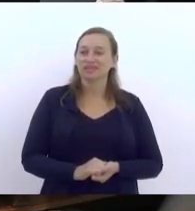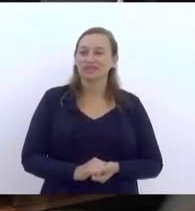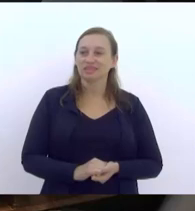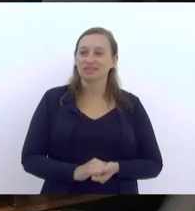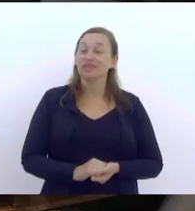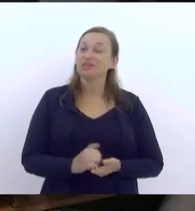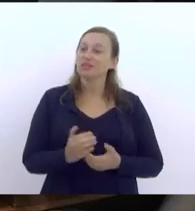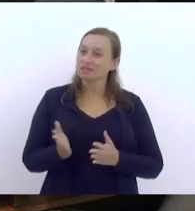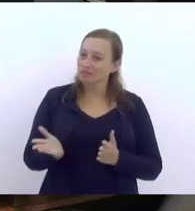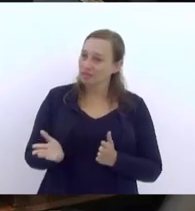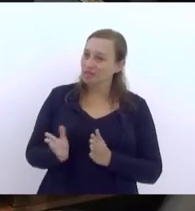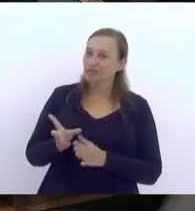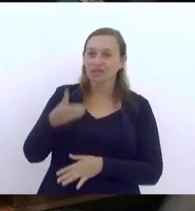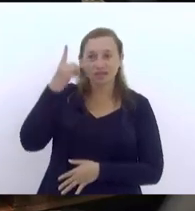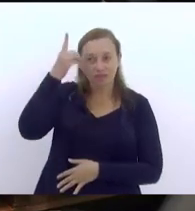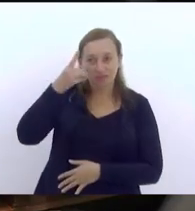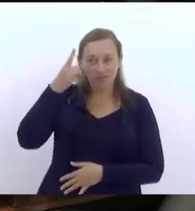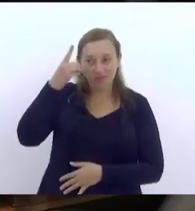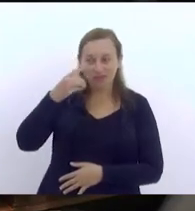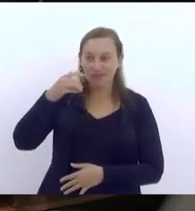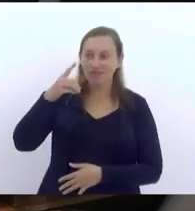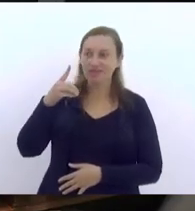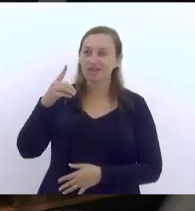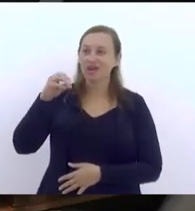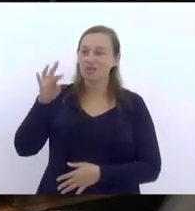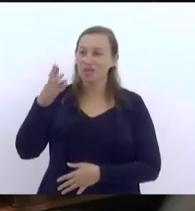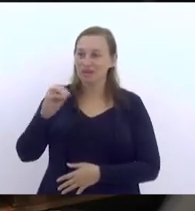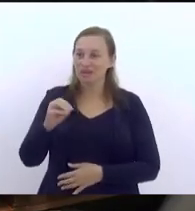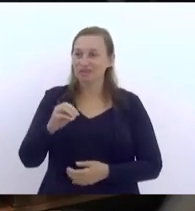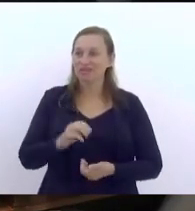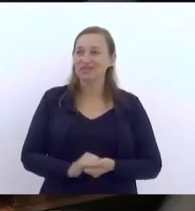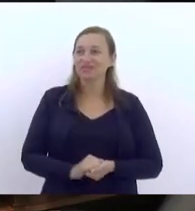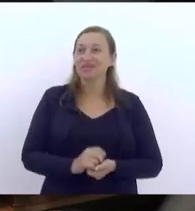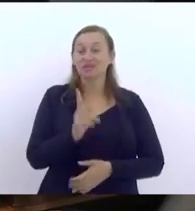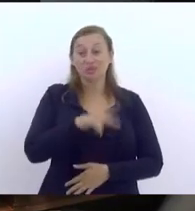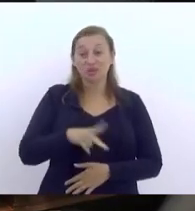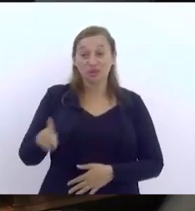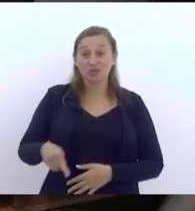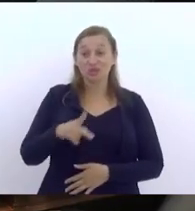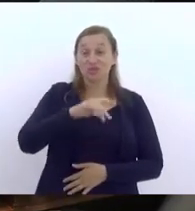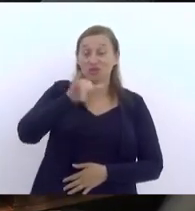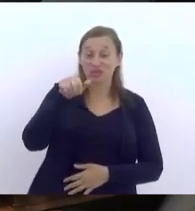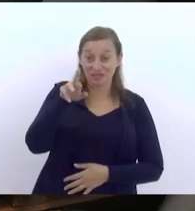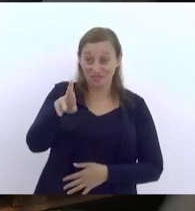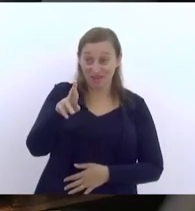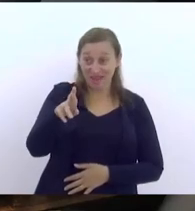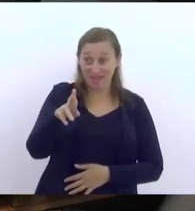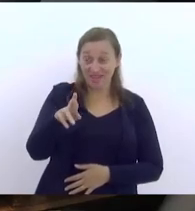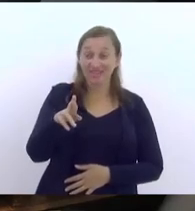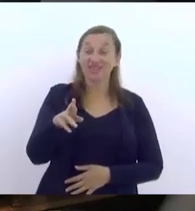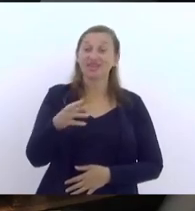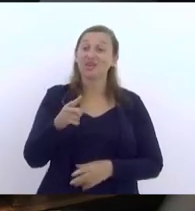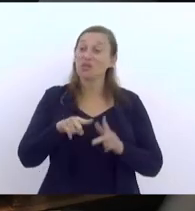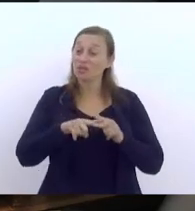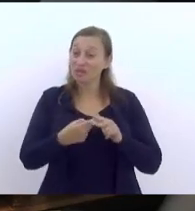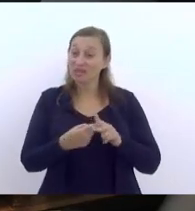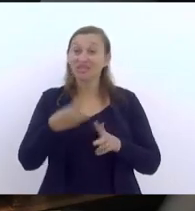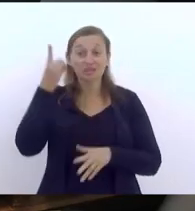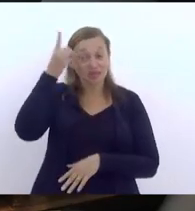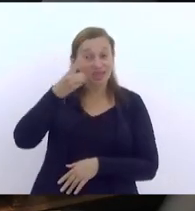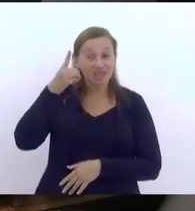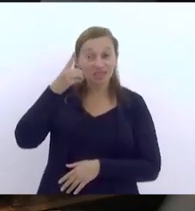Por favor, deputado Gualberto, com a palavra. Porque senão, o professor Josemar, muito bem corrigido pelo deputado